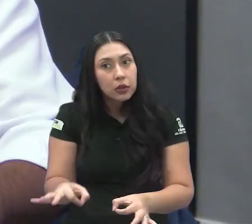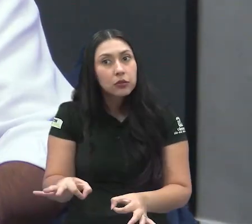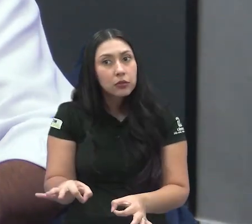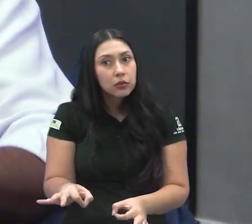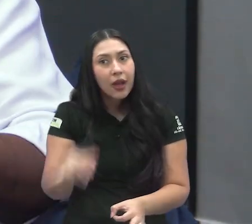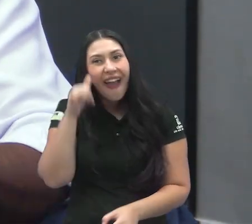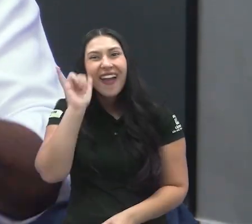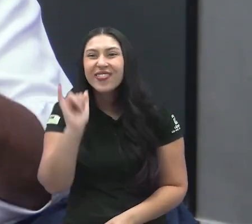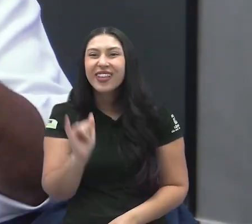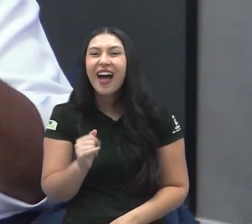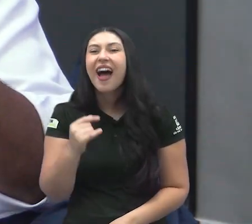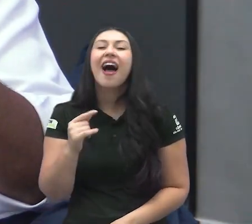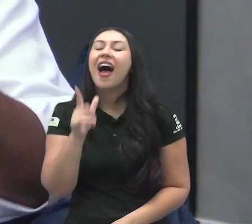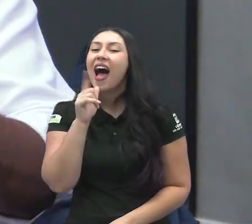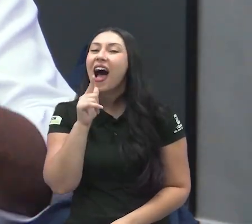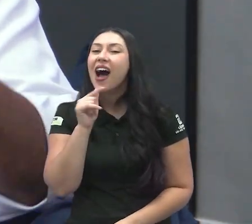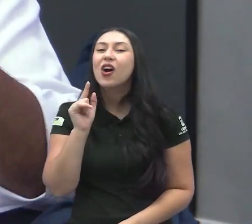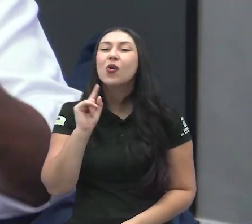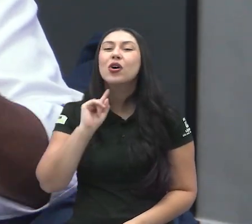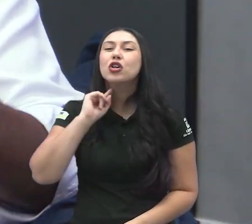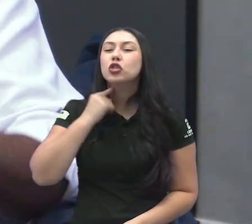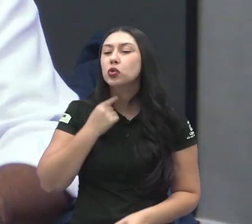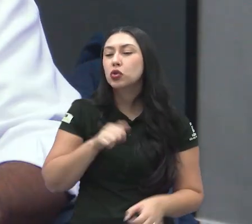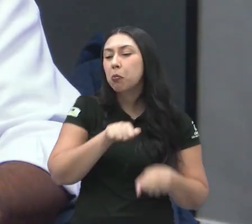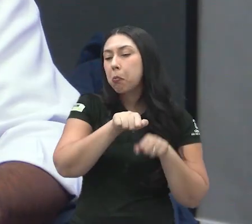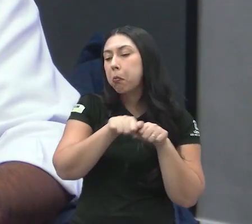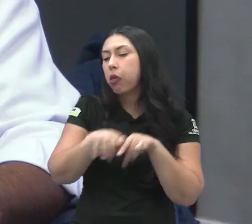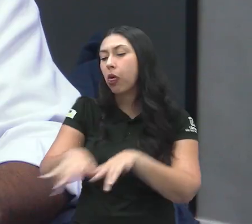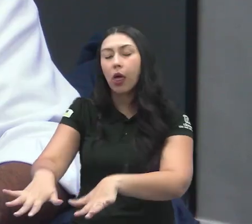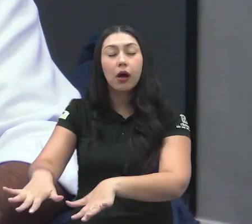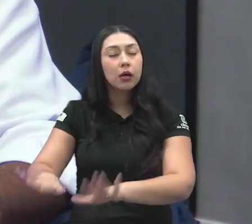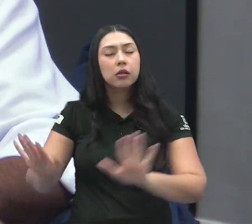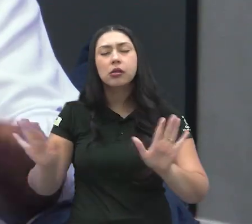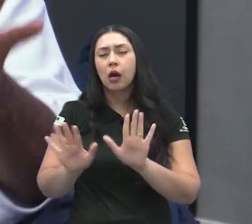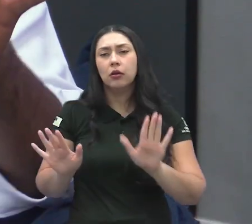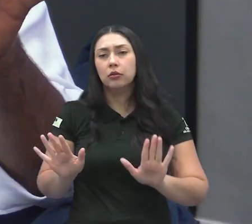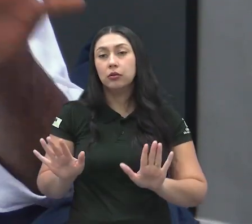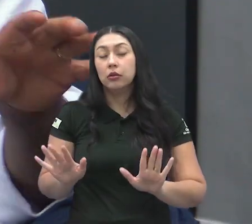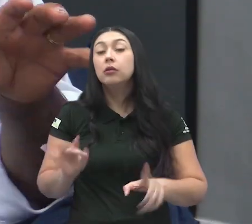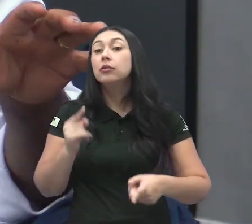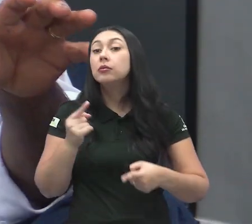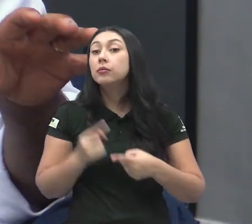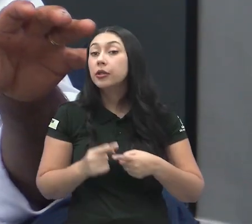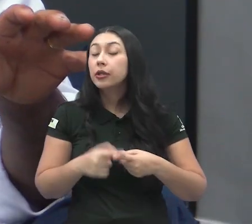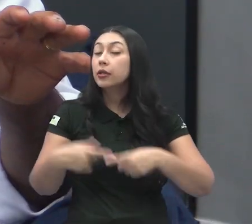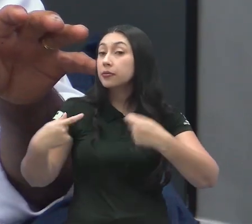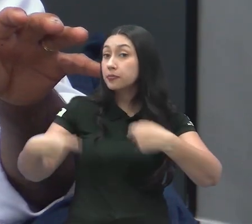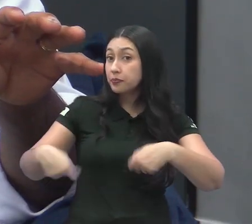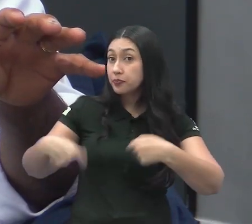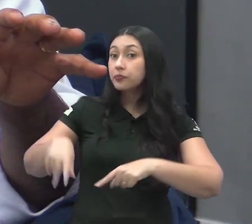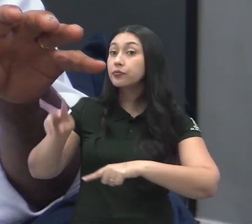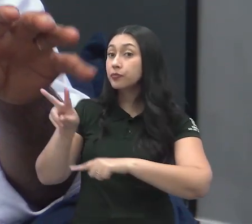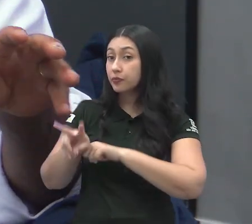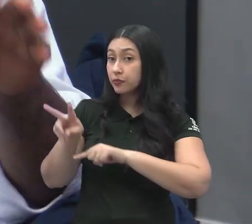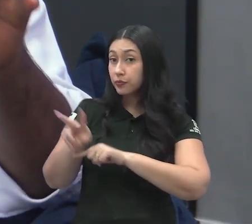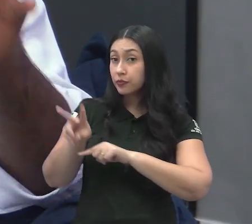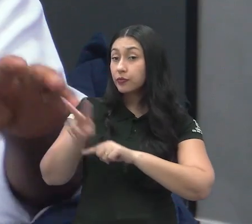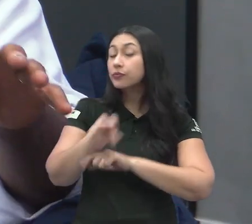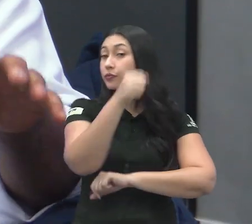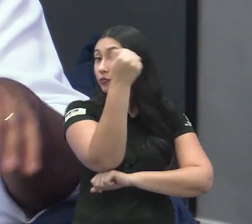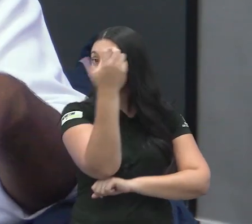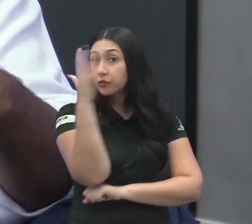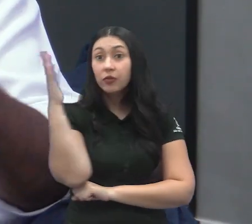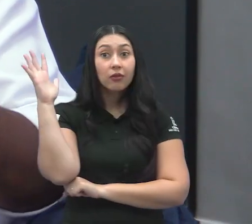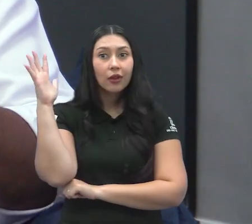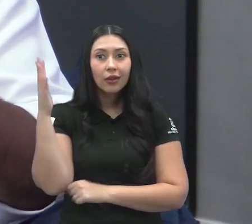nossos rios. Tá? O vereador Lino Bispo é combatente nessa questão, porque a gente tem que preservar a natureza, não é? E a